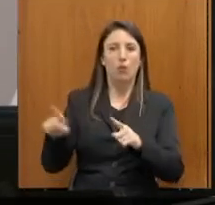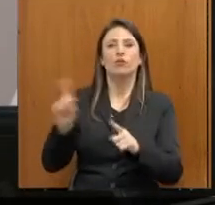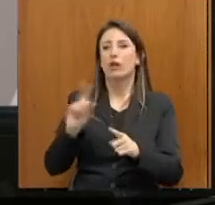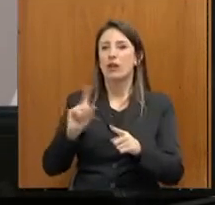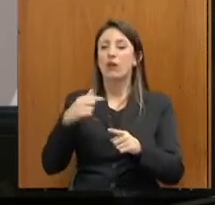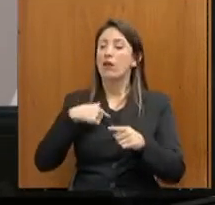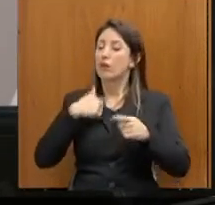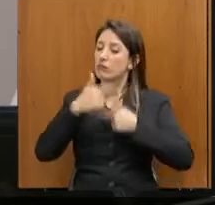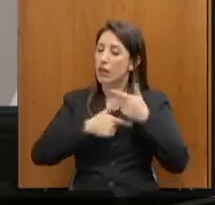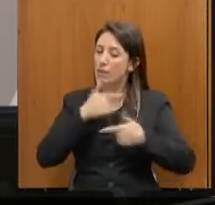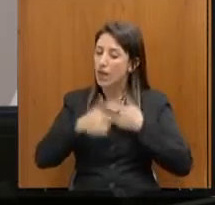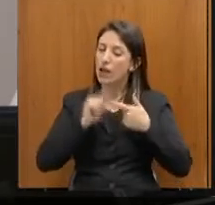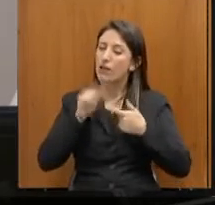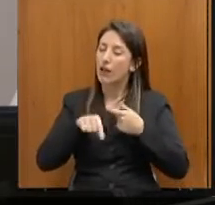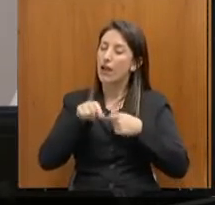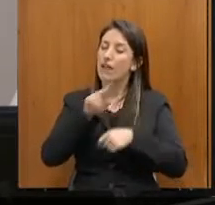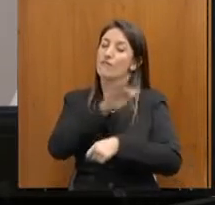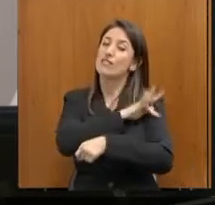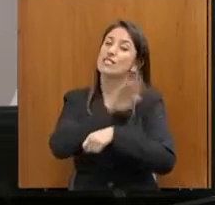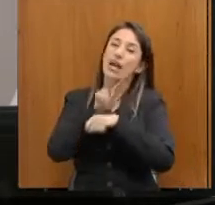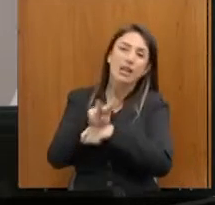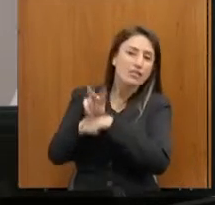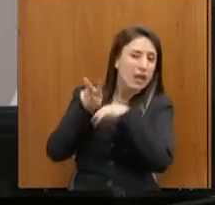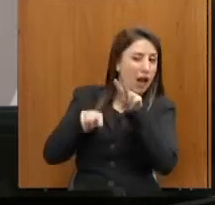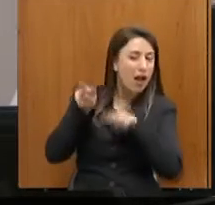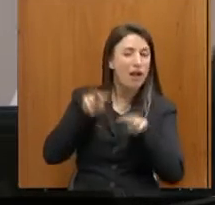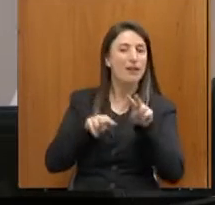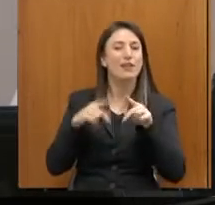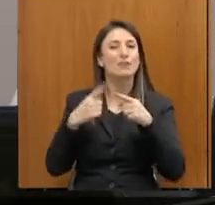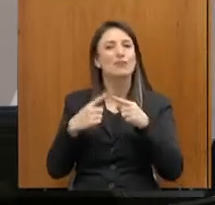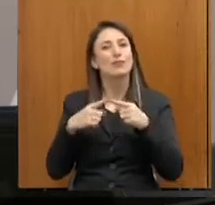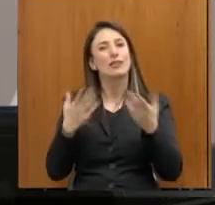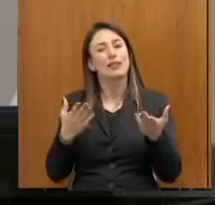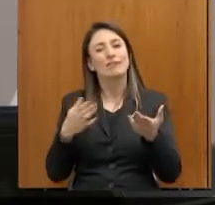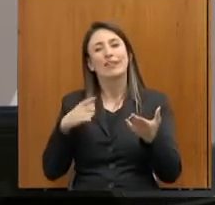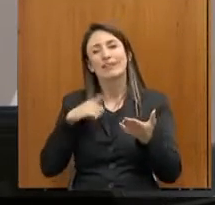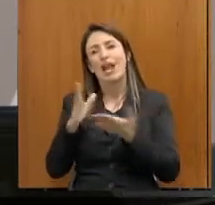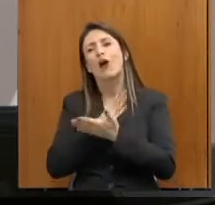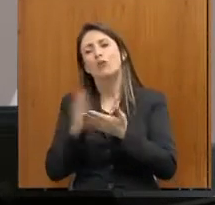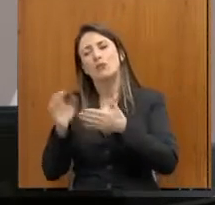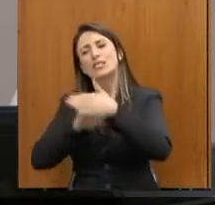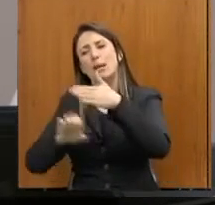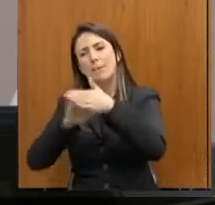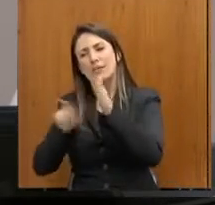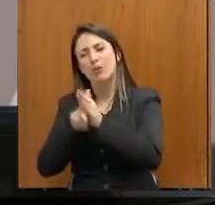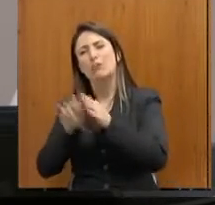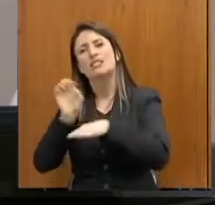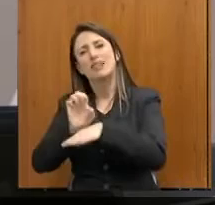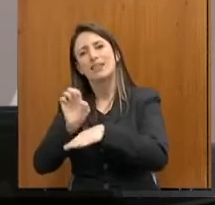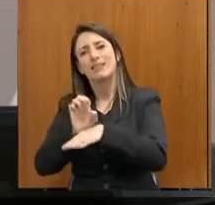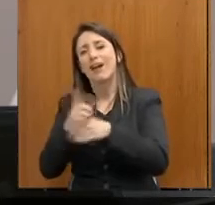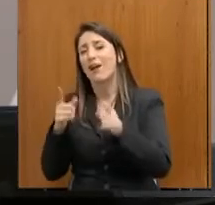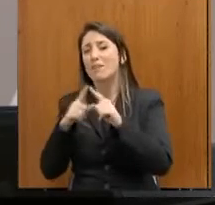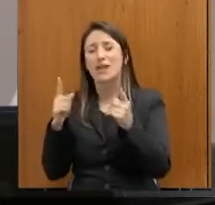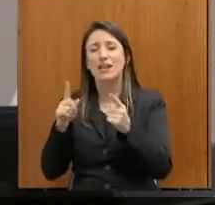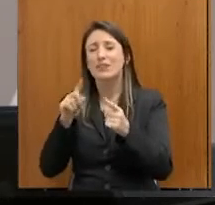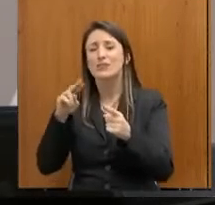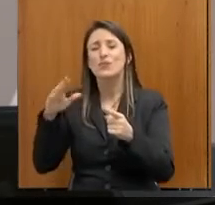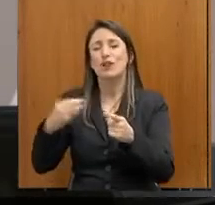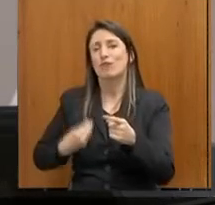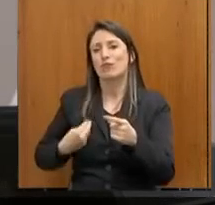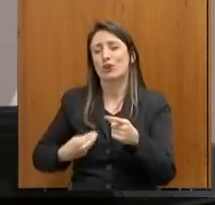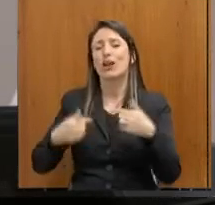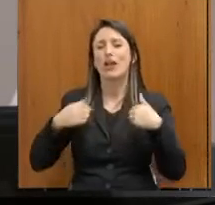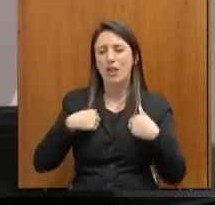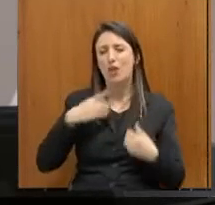né são estatais que nunca foi feita para funcionar e cabe a nós que tá nesse mandato agora como o governador e eu